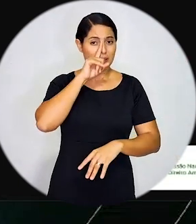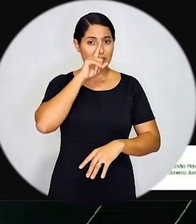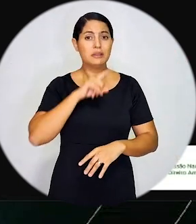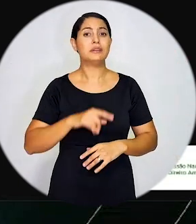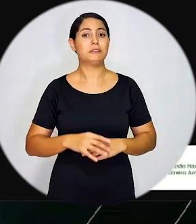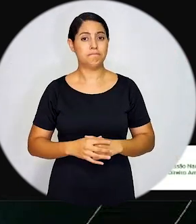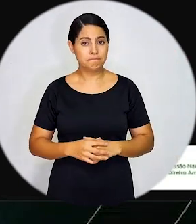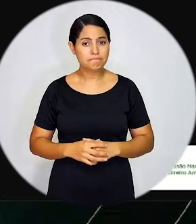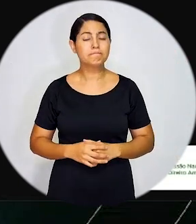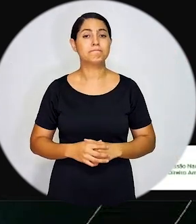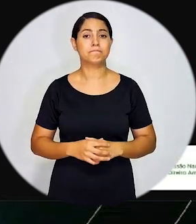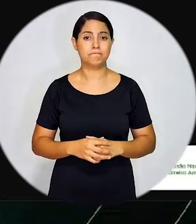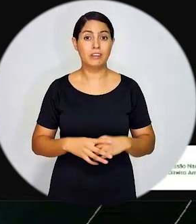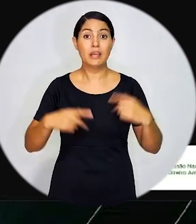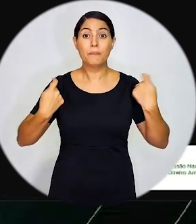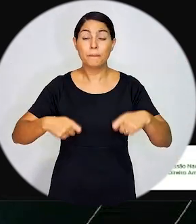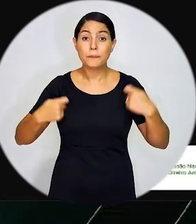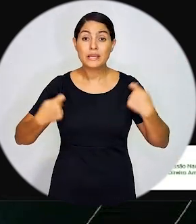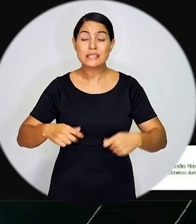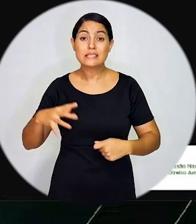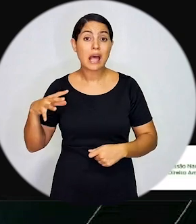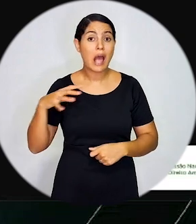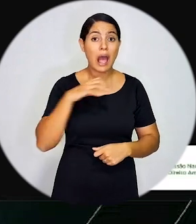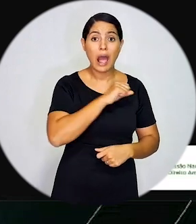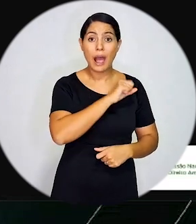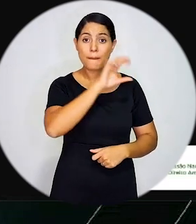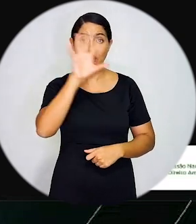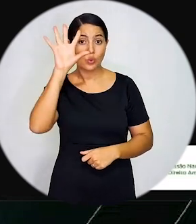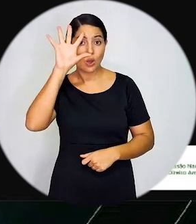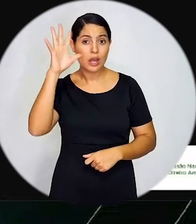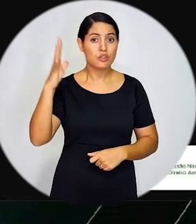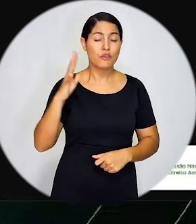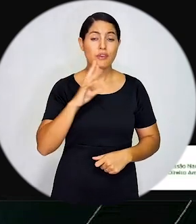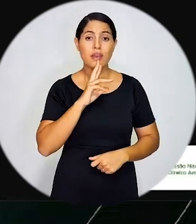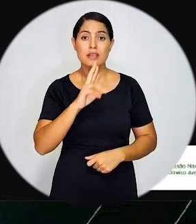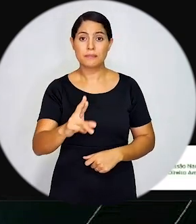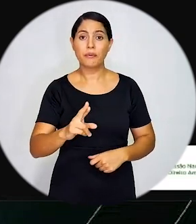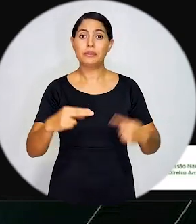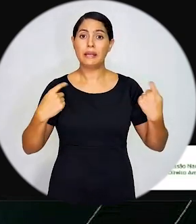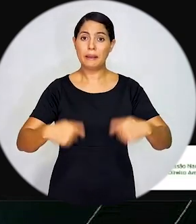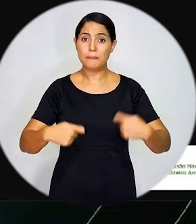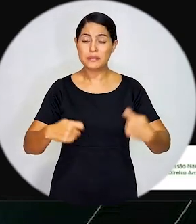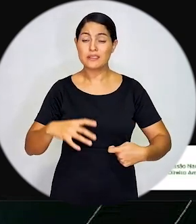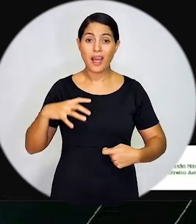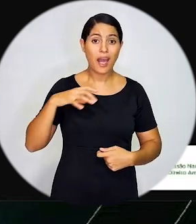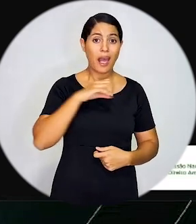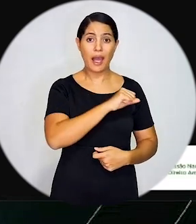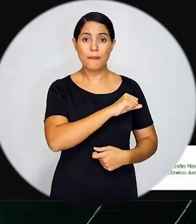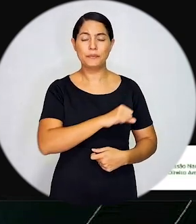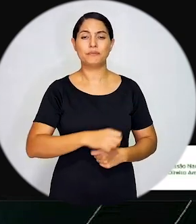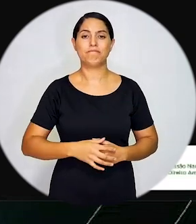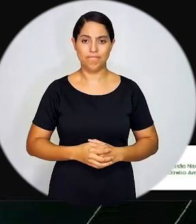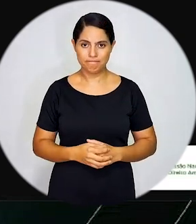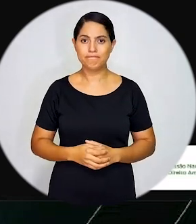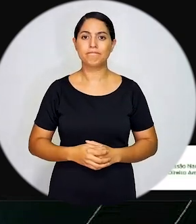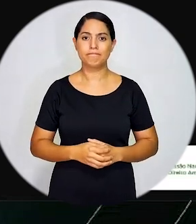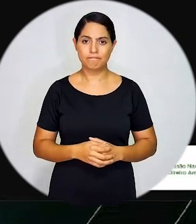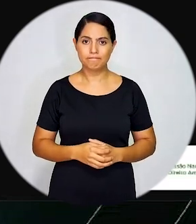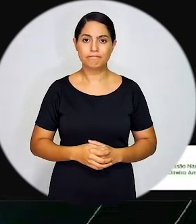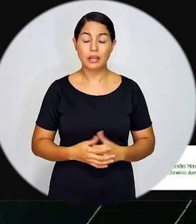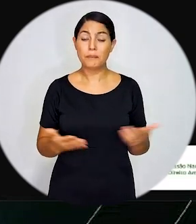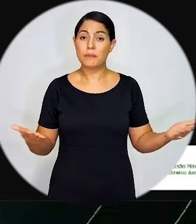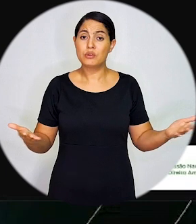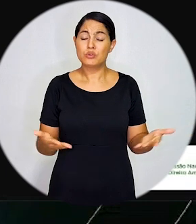ela exige respostas eficazes e imediatas. Nós devemos, sim, garantir a